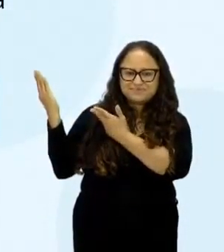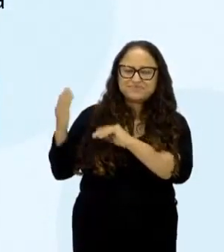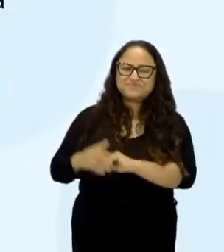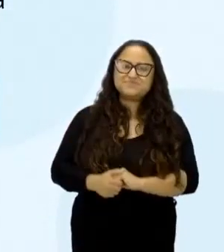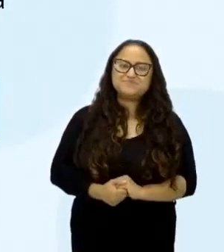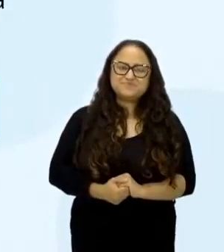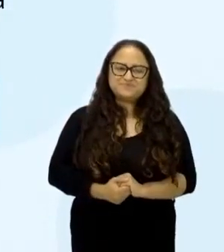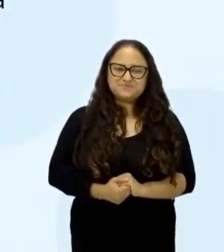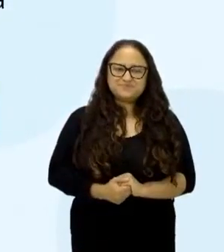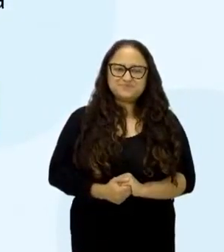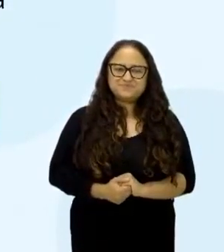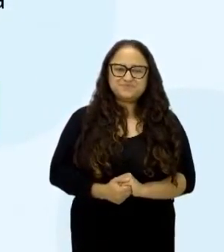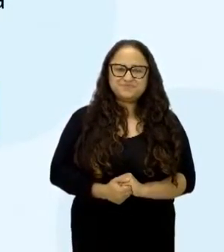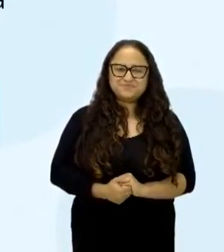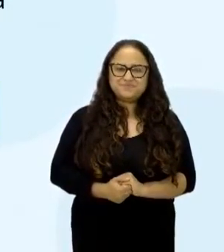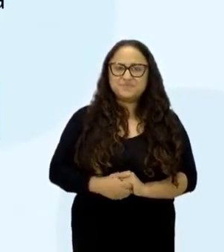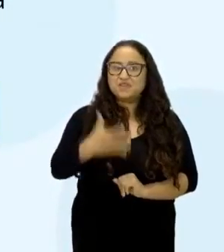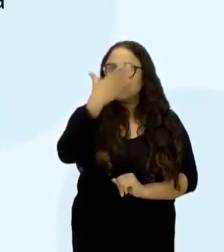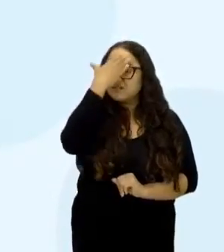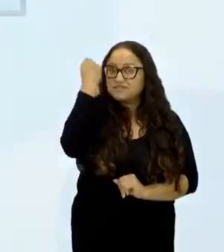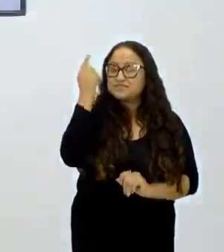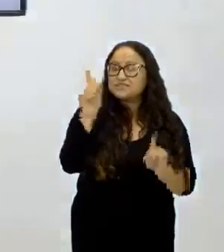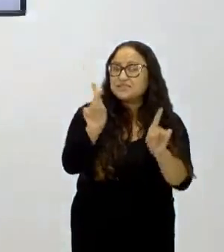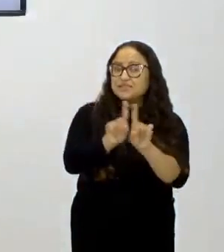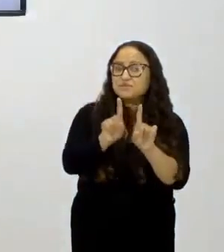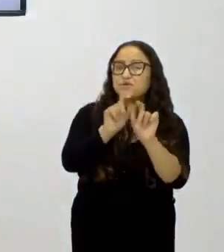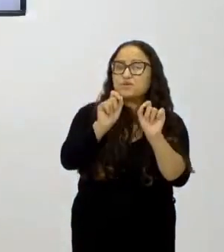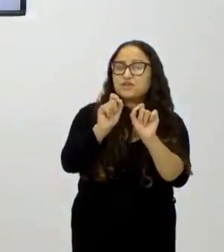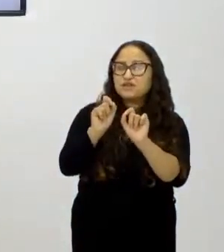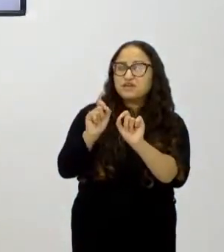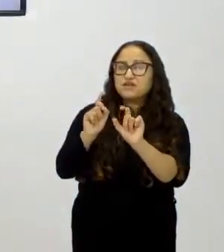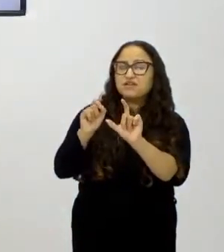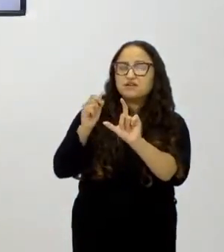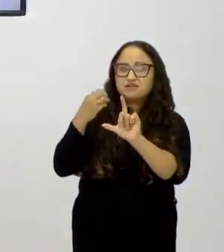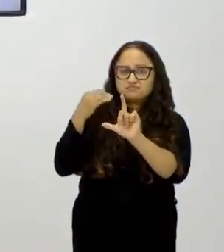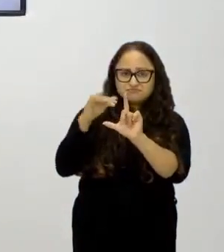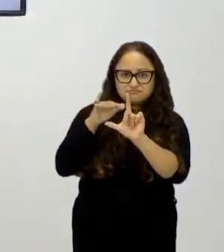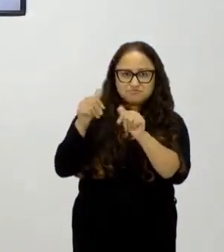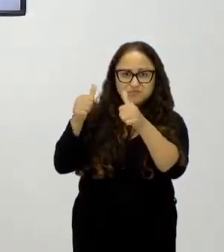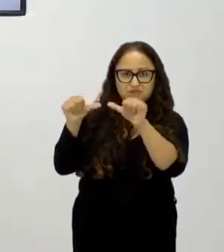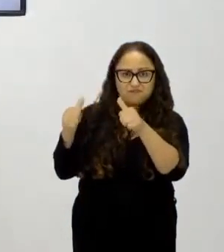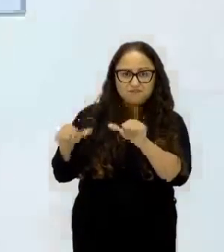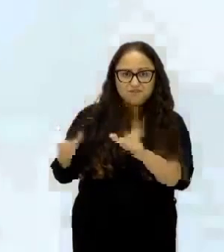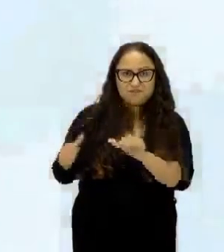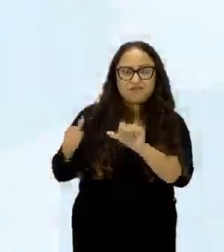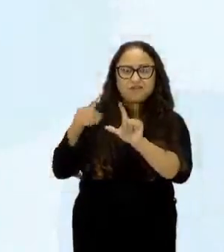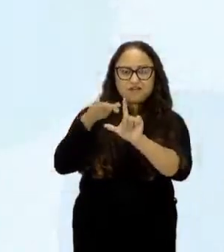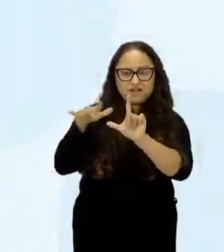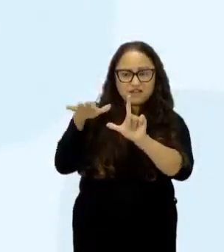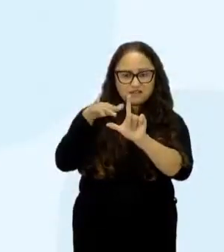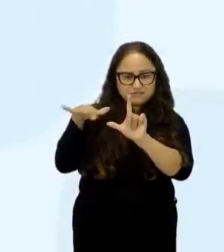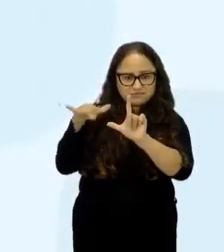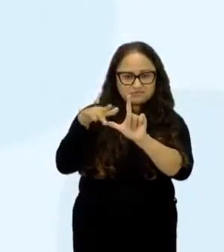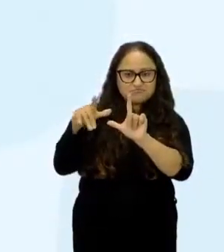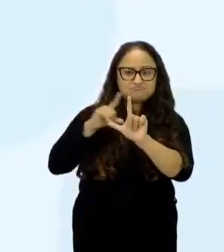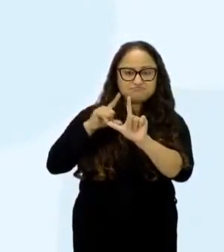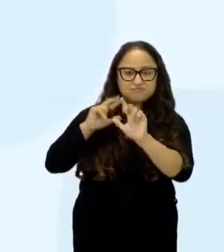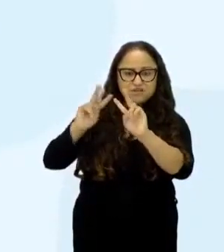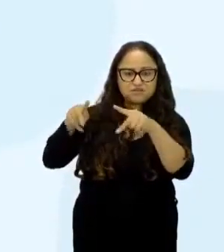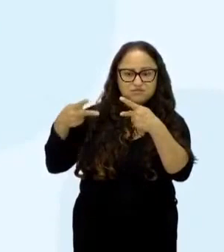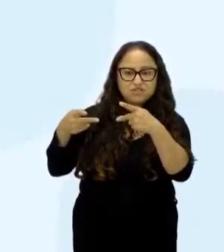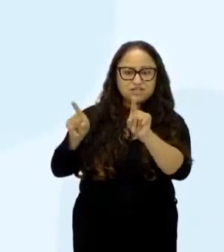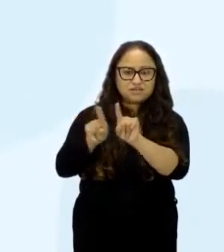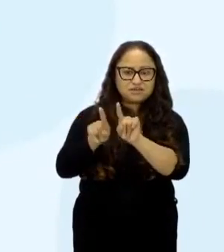print. Não se esqueçam também de avaliar a nossa aula que está aí aparecendo no QR Code